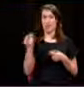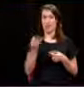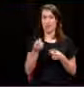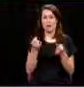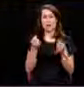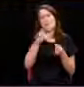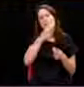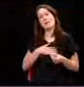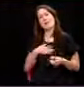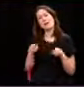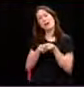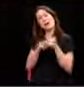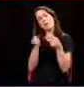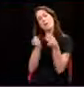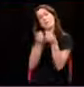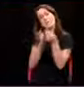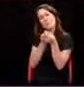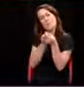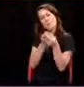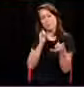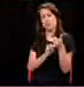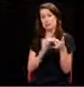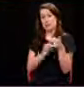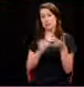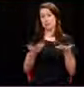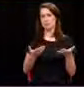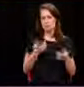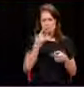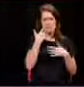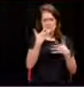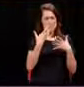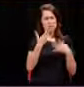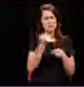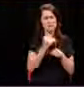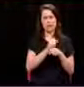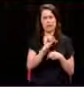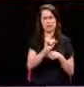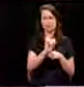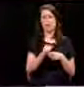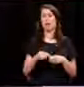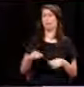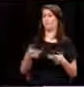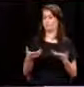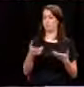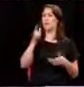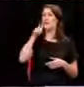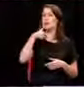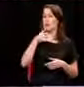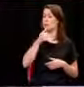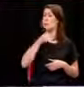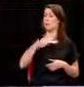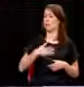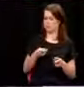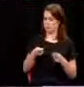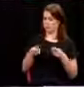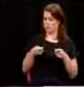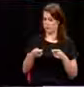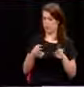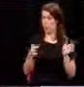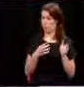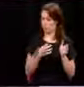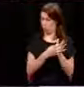pelo vosso trabalho ao longo destes... Há quanto tempo existe a linha Benfica? A linha Benfica, nestes moldes, a ser gerido pelo Benfica, está há um